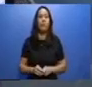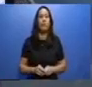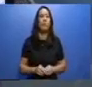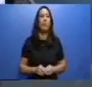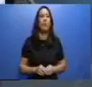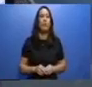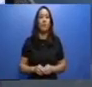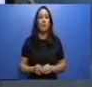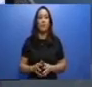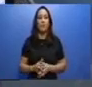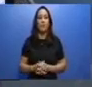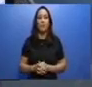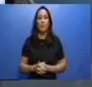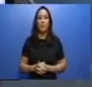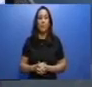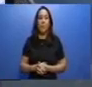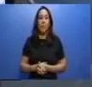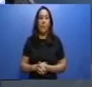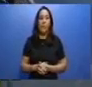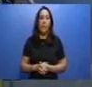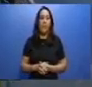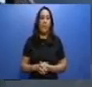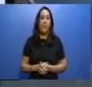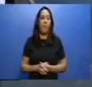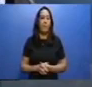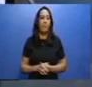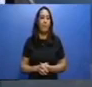do sólido geométrico, tá?